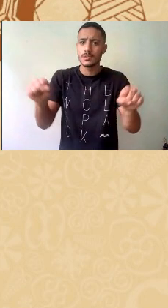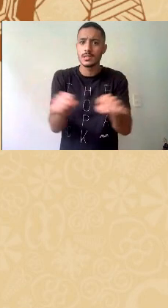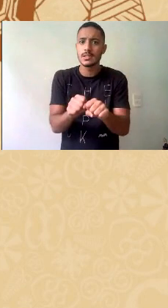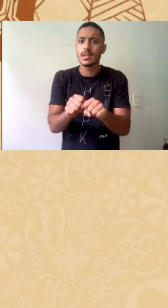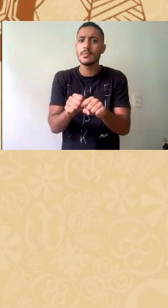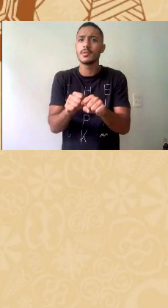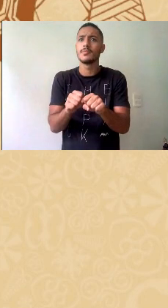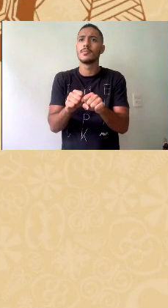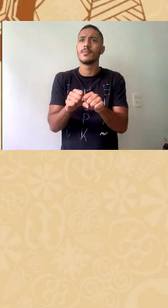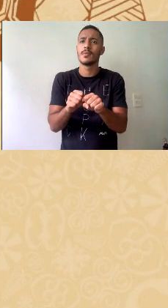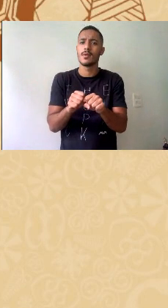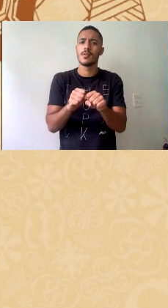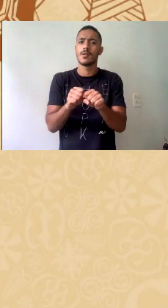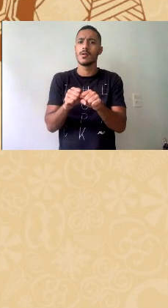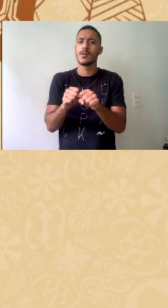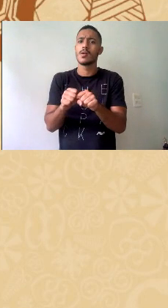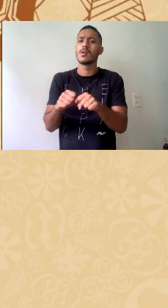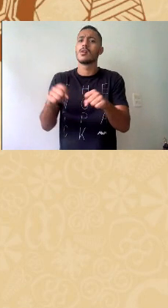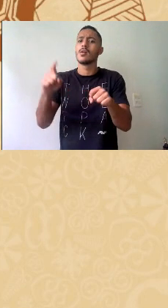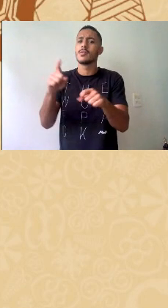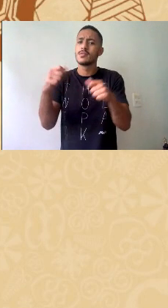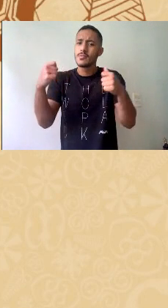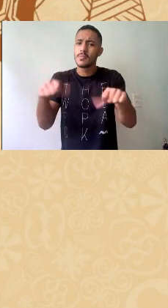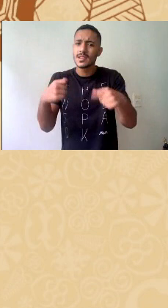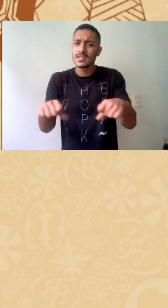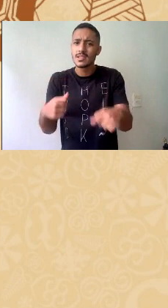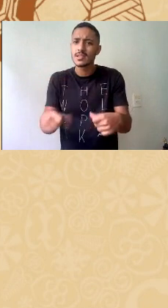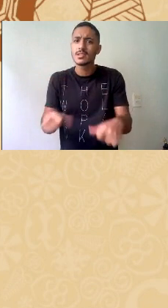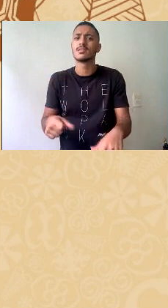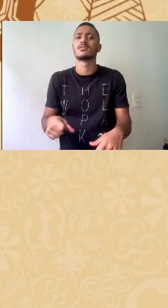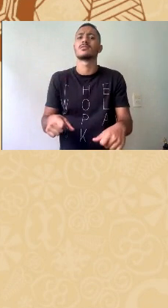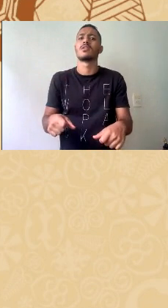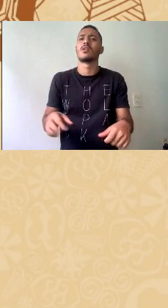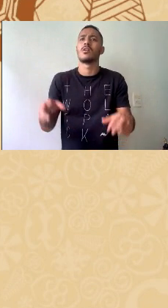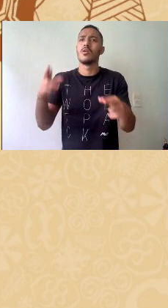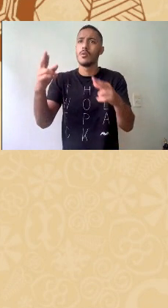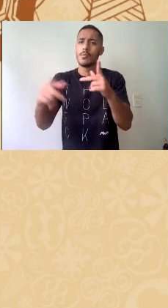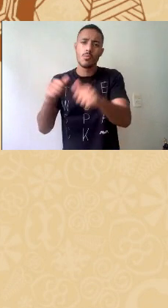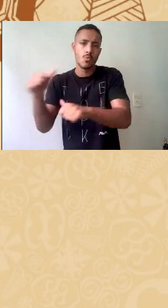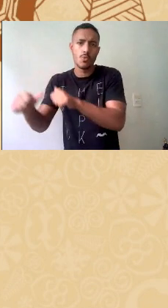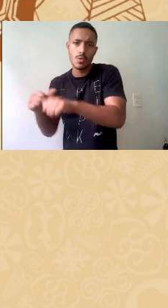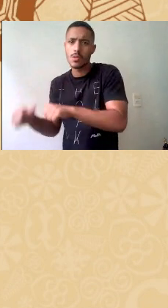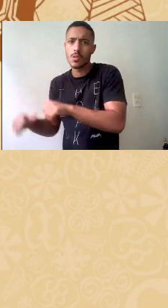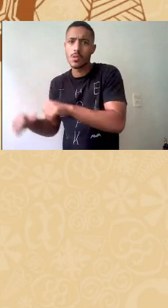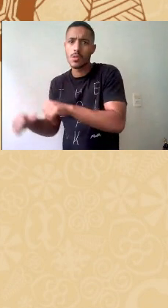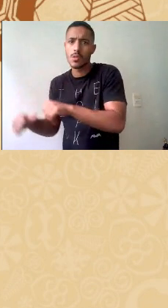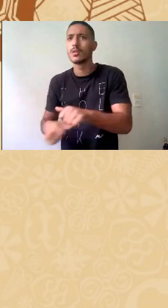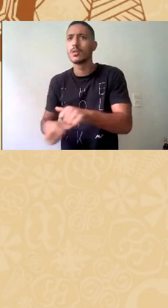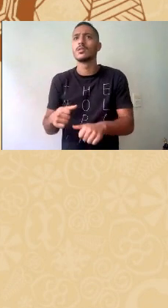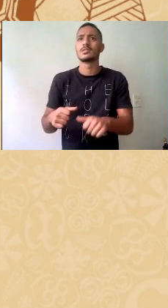sido necessário e suficiente para a mudança do status quo no